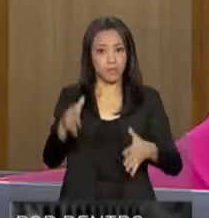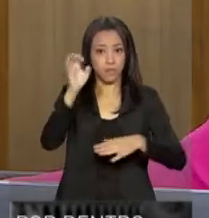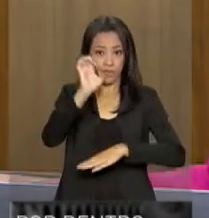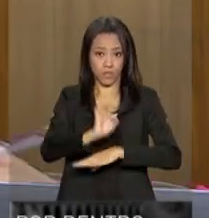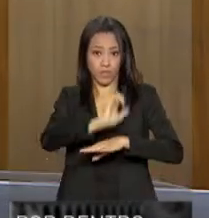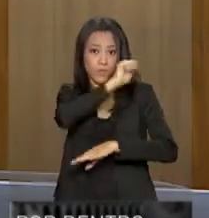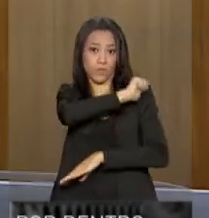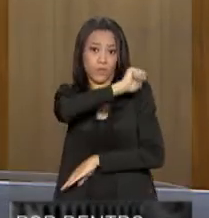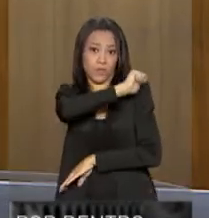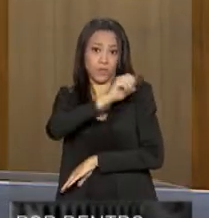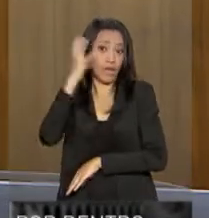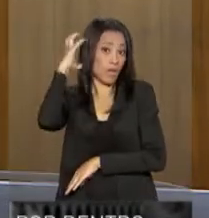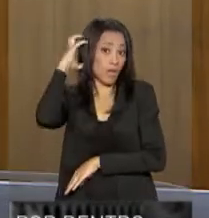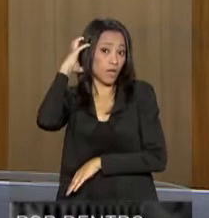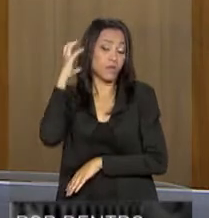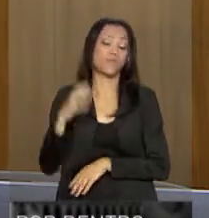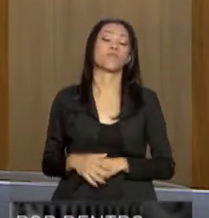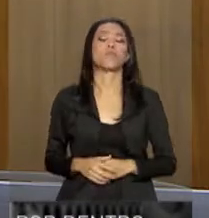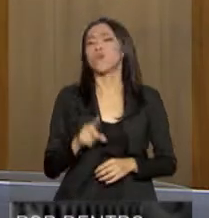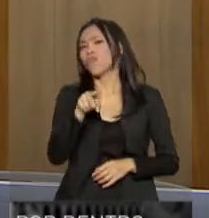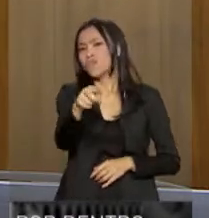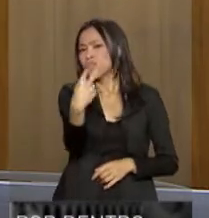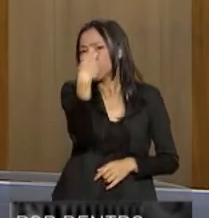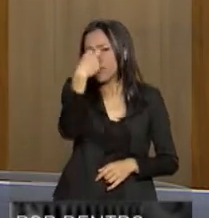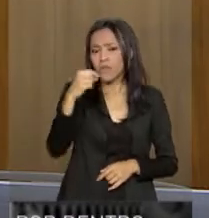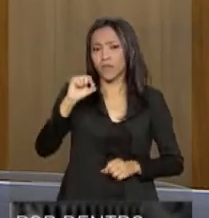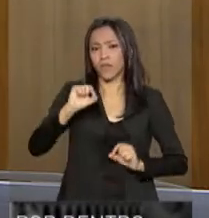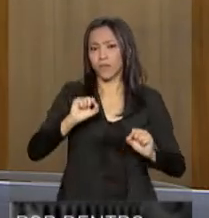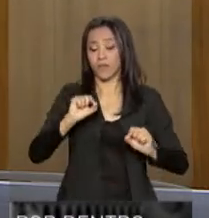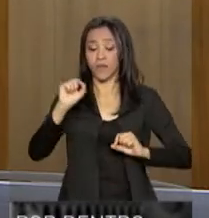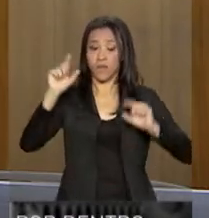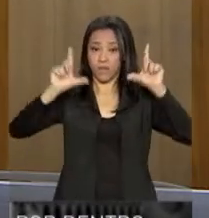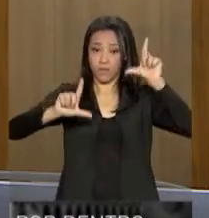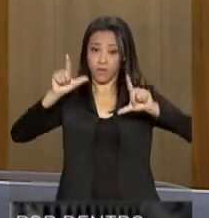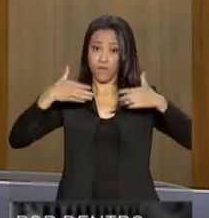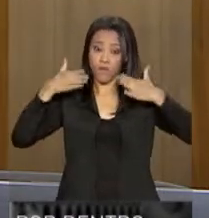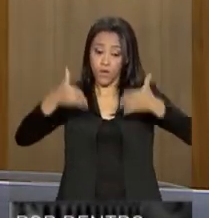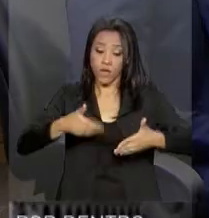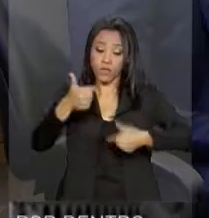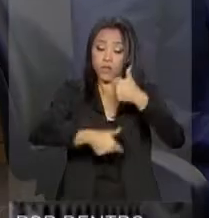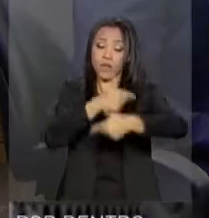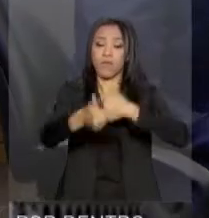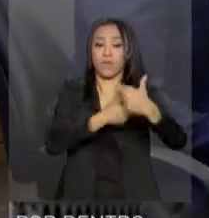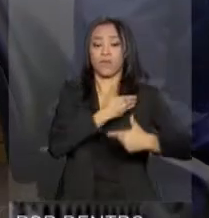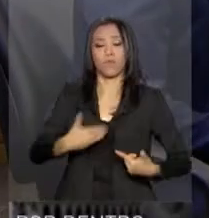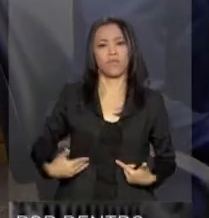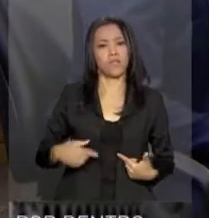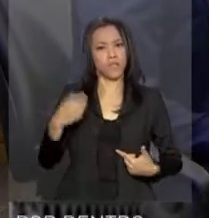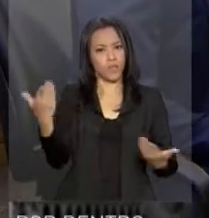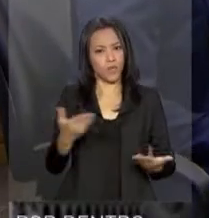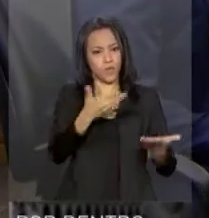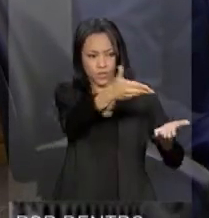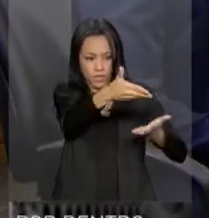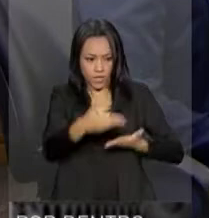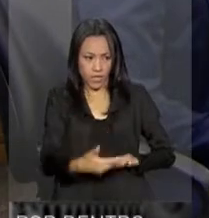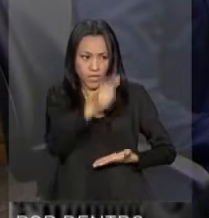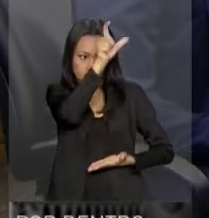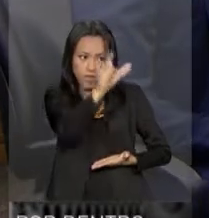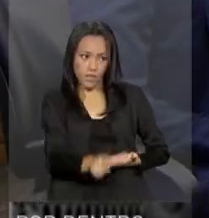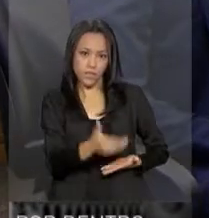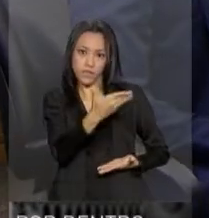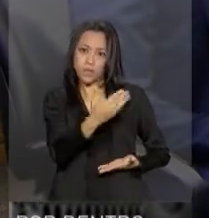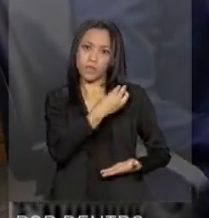janeiro você está acompanhando o programa por dentro do governo que hoje recebe o ministro da transparência e controladoria geral da união wagner